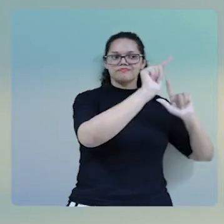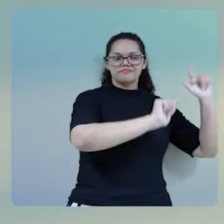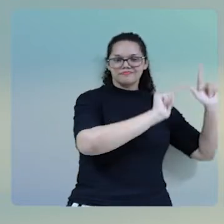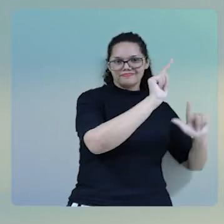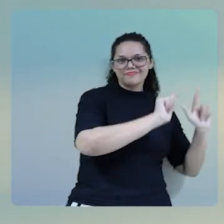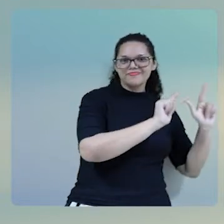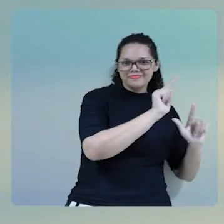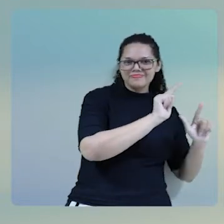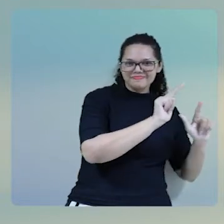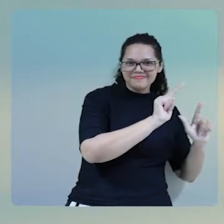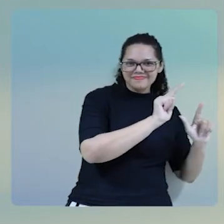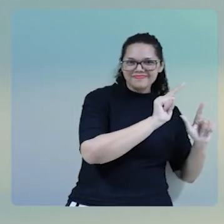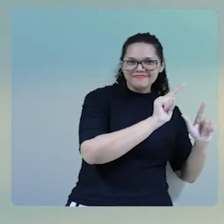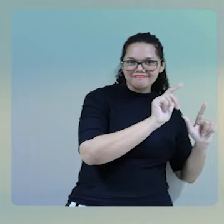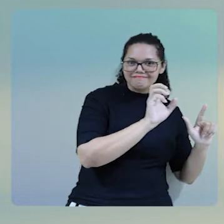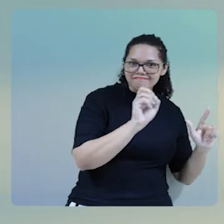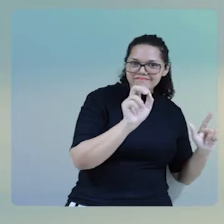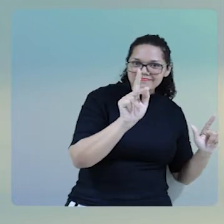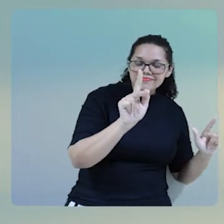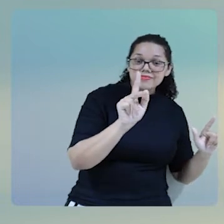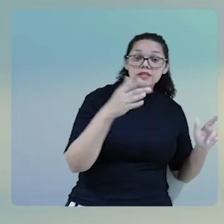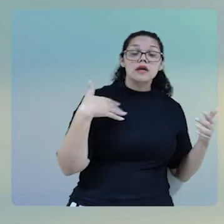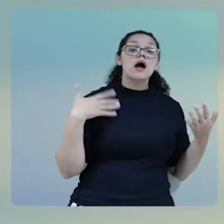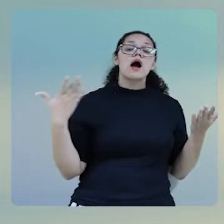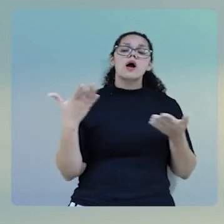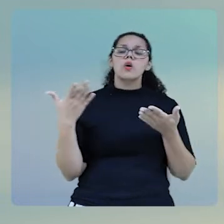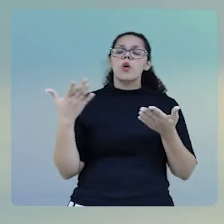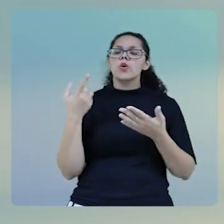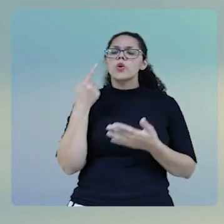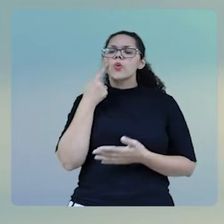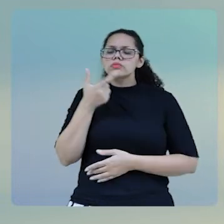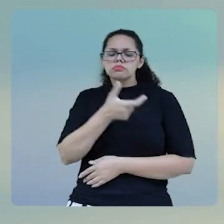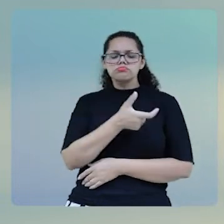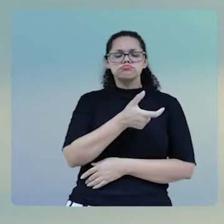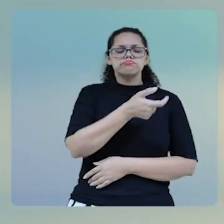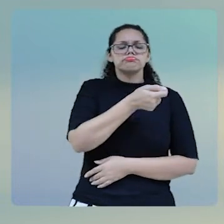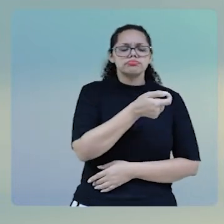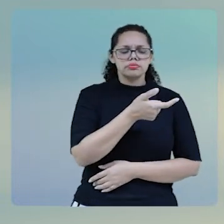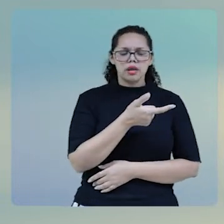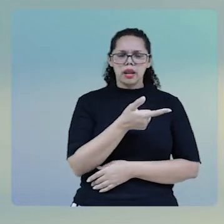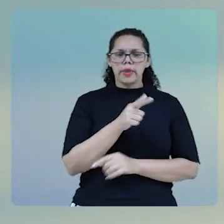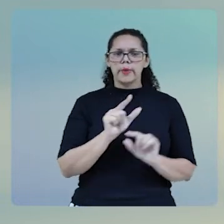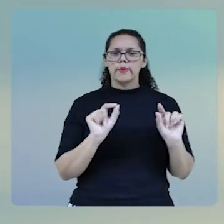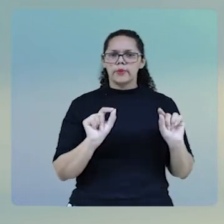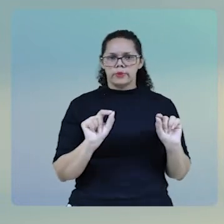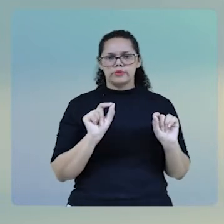tua TV. Agora, quando eu ligo, pessoal,